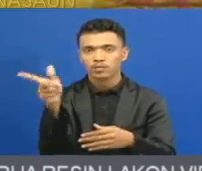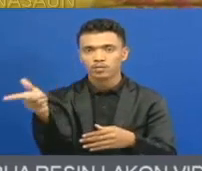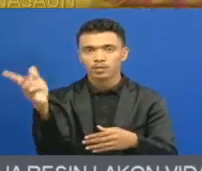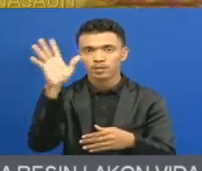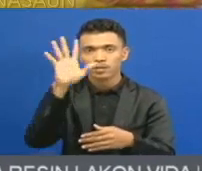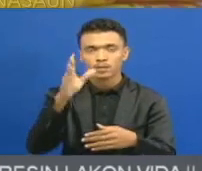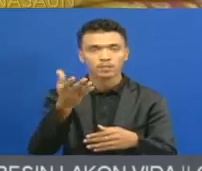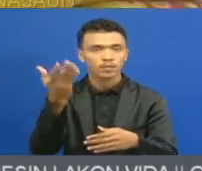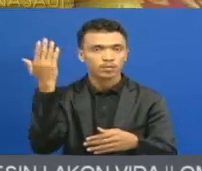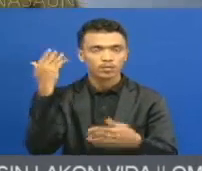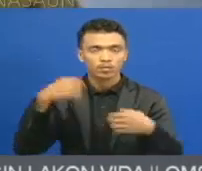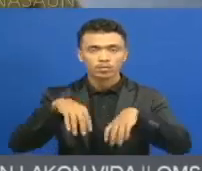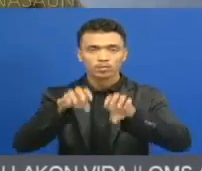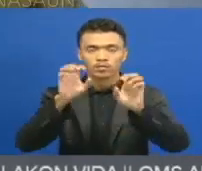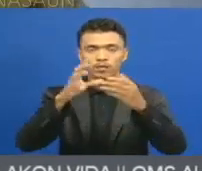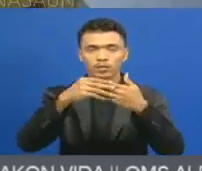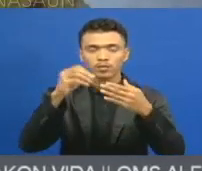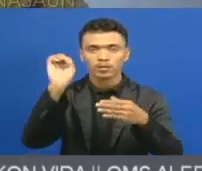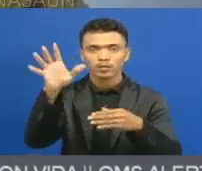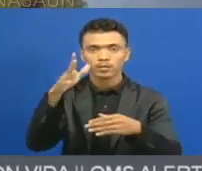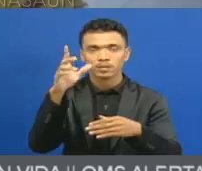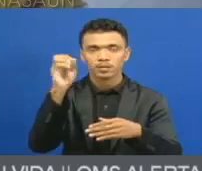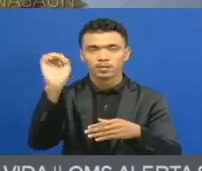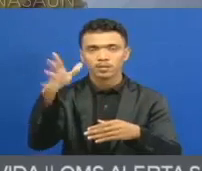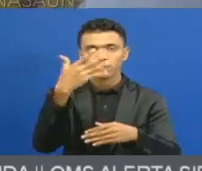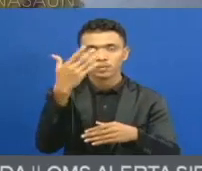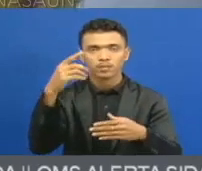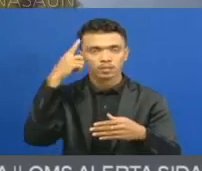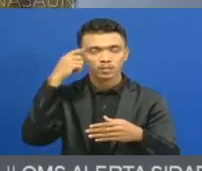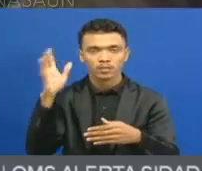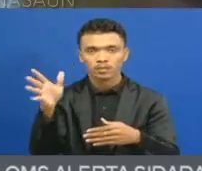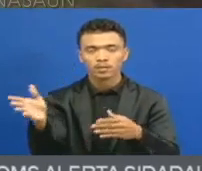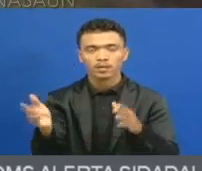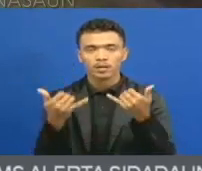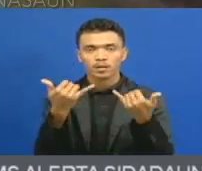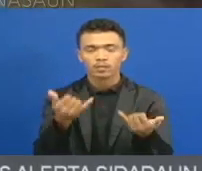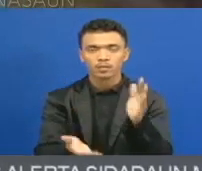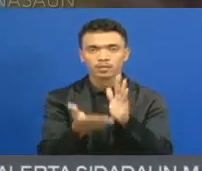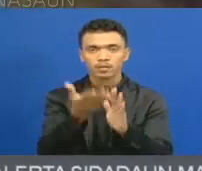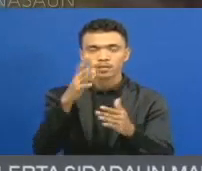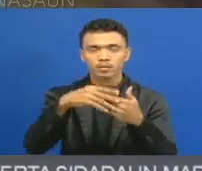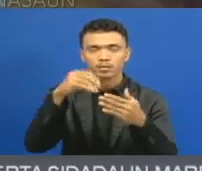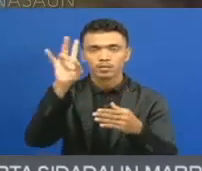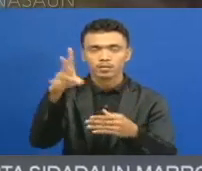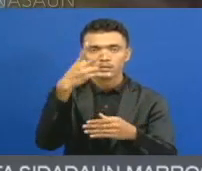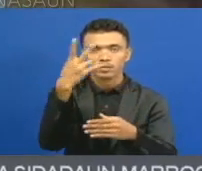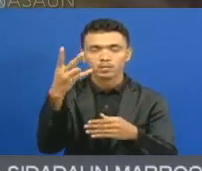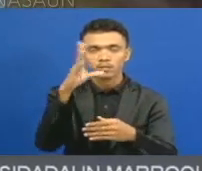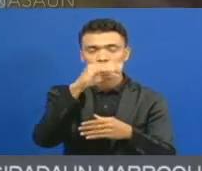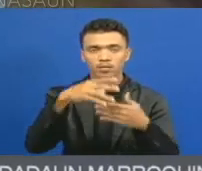lima, antes nem foi um dólar sanulo resin lima centavos limanulo, agora saiba dólar sanulo resinhito,